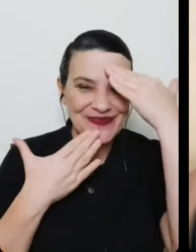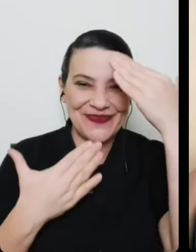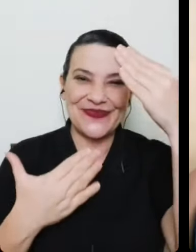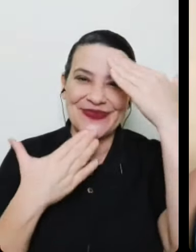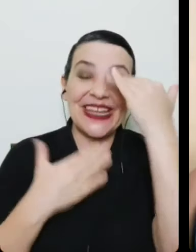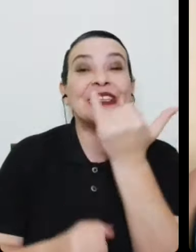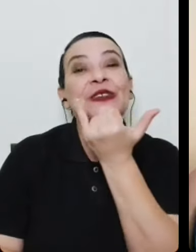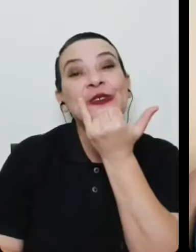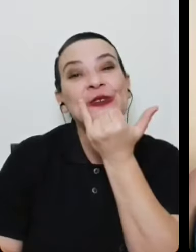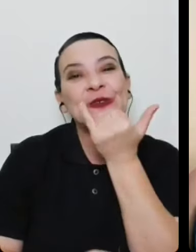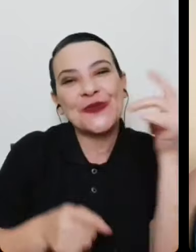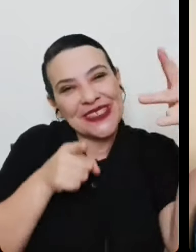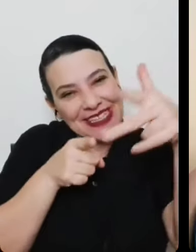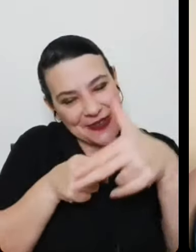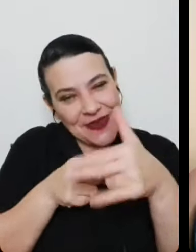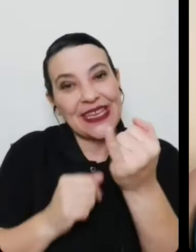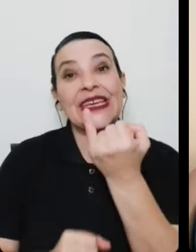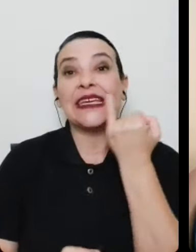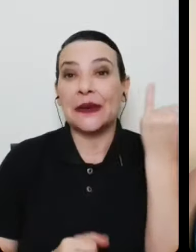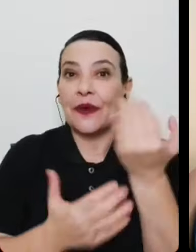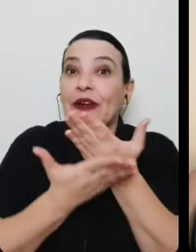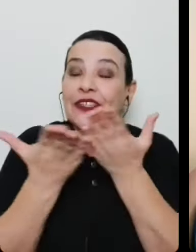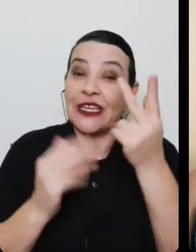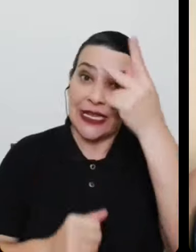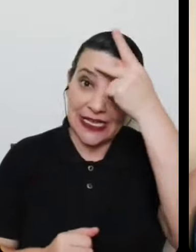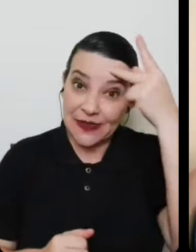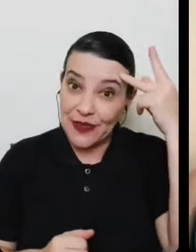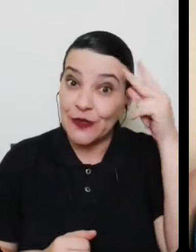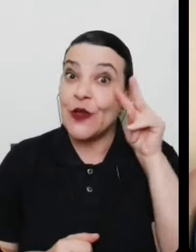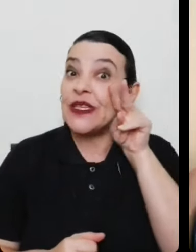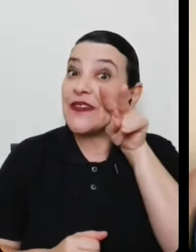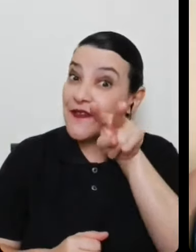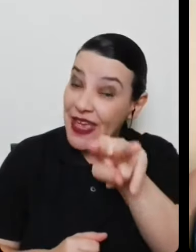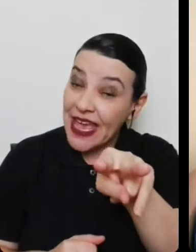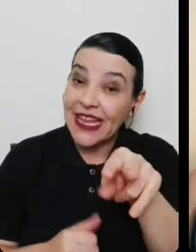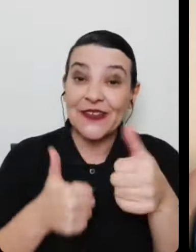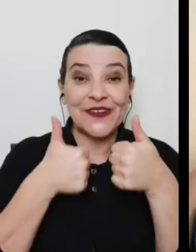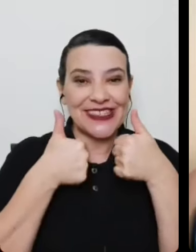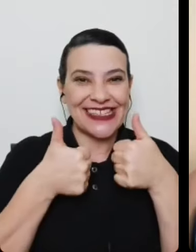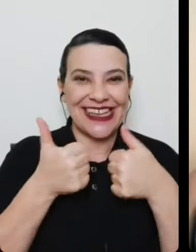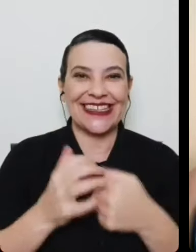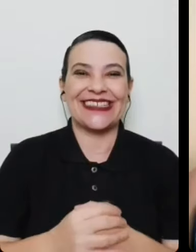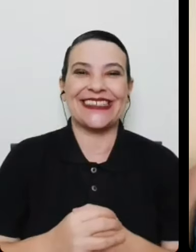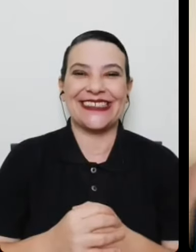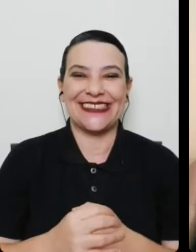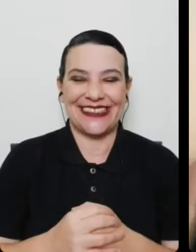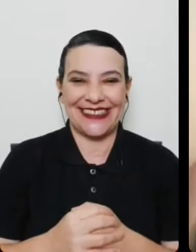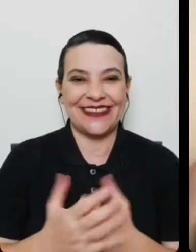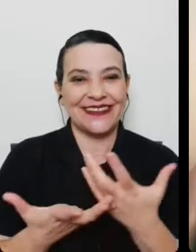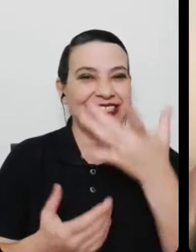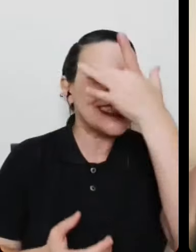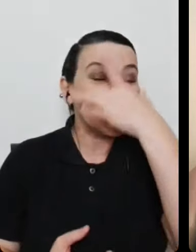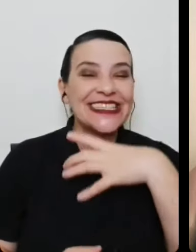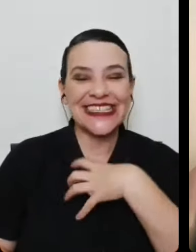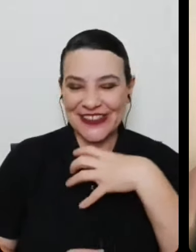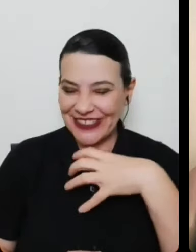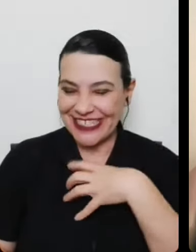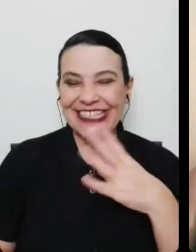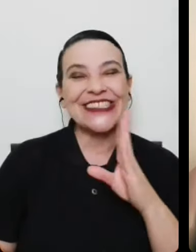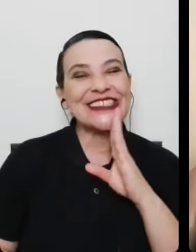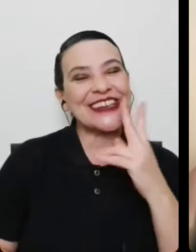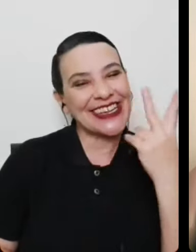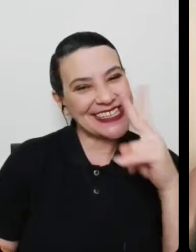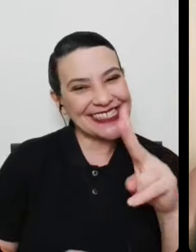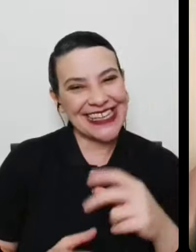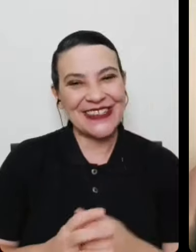se interromper, Não, mas nada. era importante para as pessoas poderem enxergar você Sim, direitinho sim. aí, né? Ver tua fisionomia e tudo mais, né?